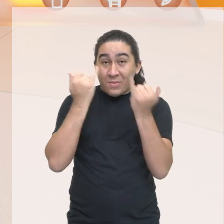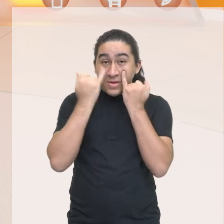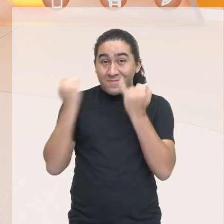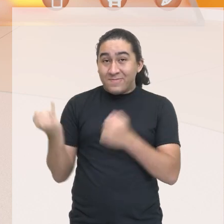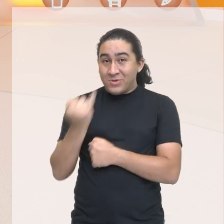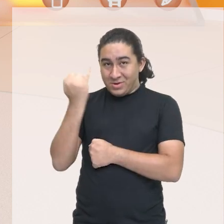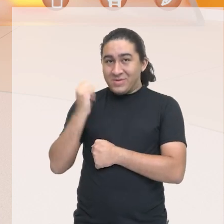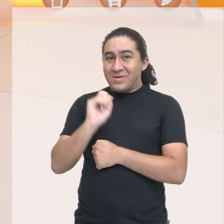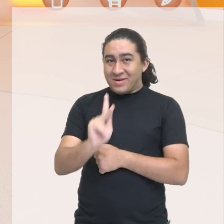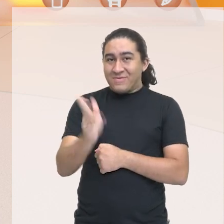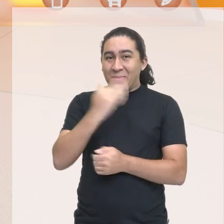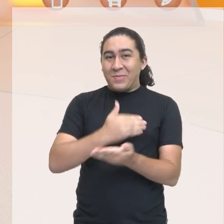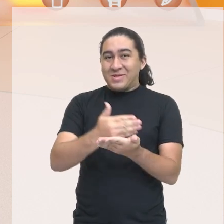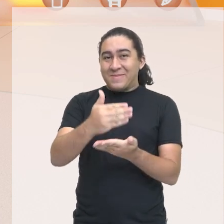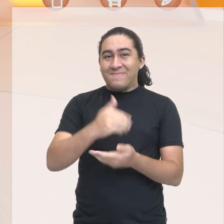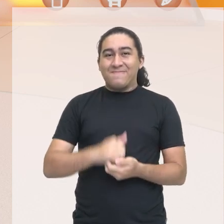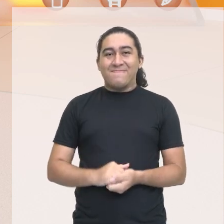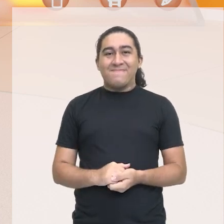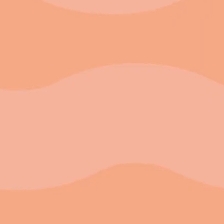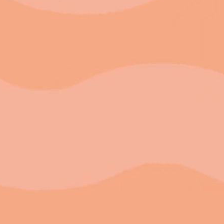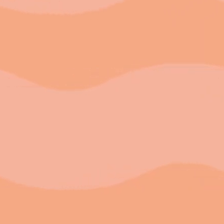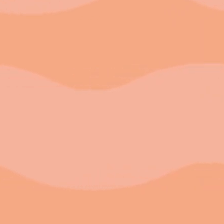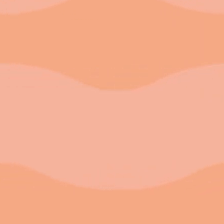pontos importantes. Vamos à aula!